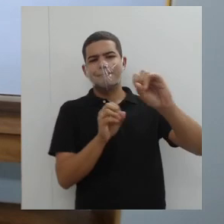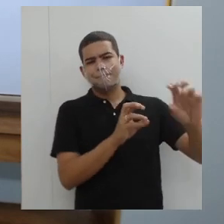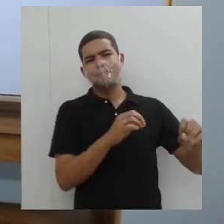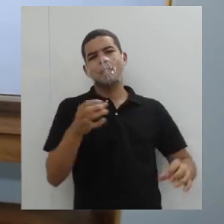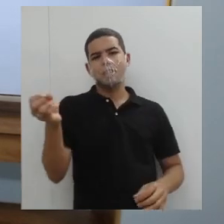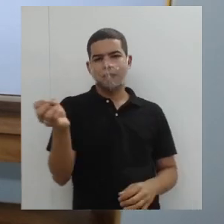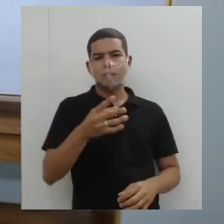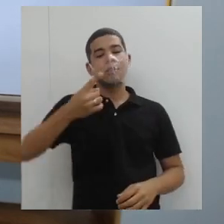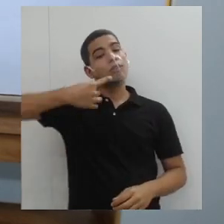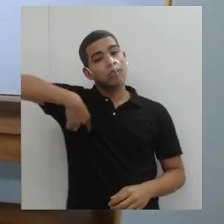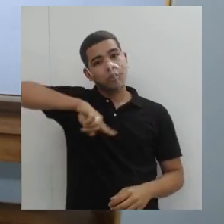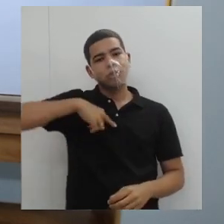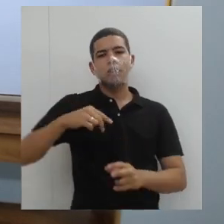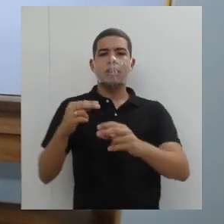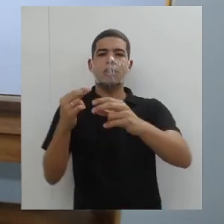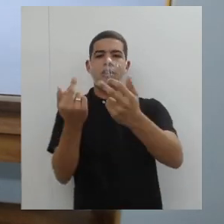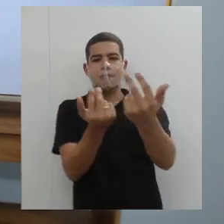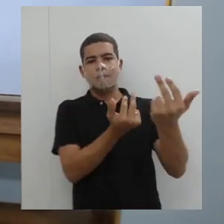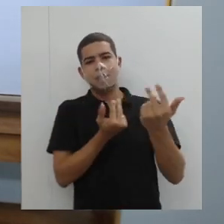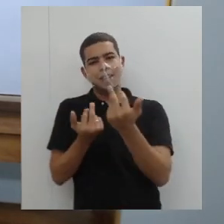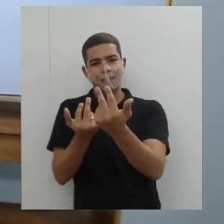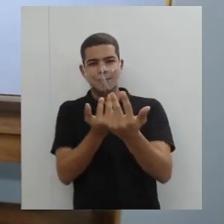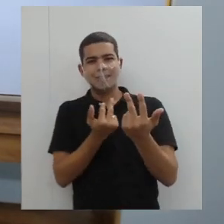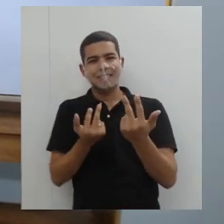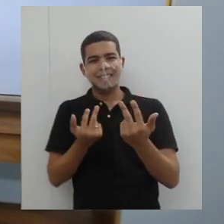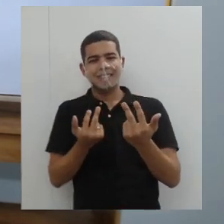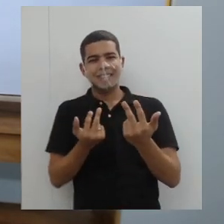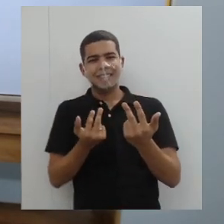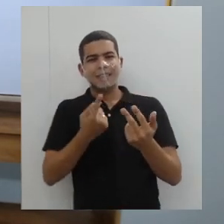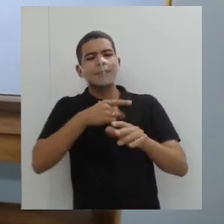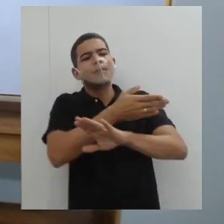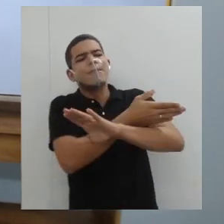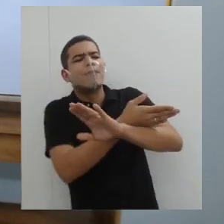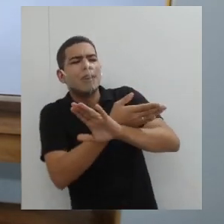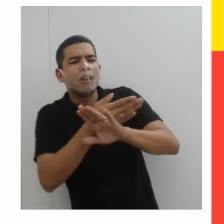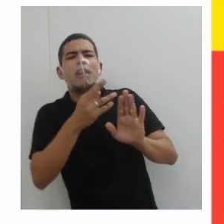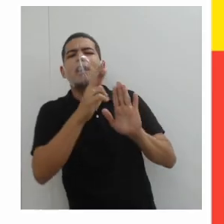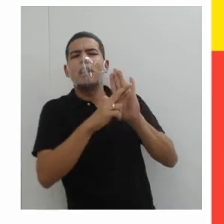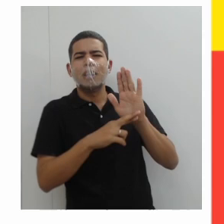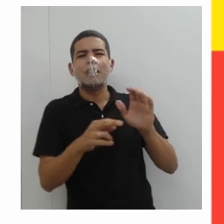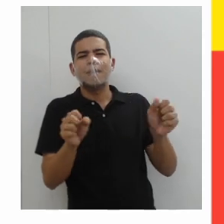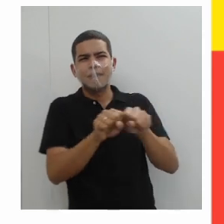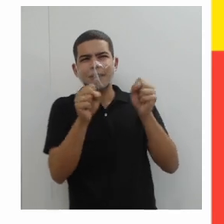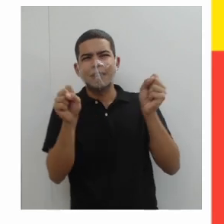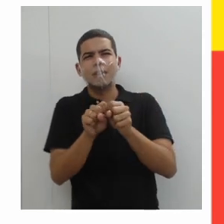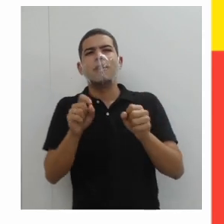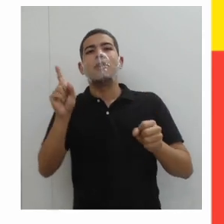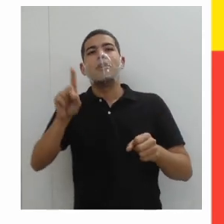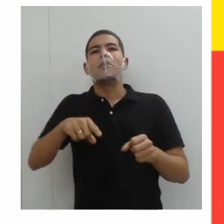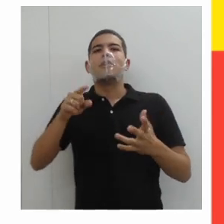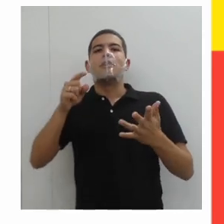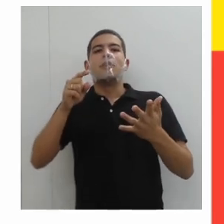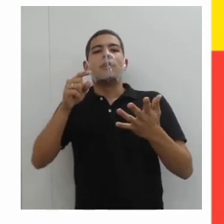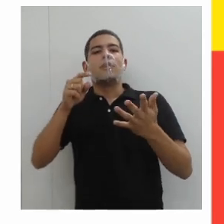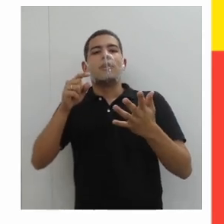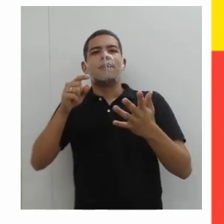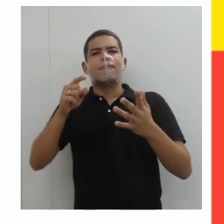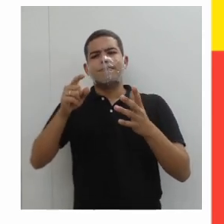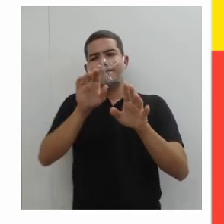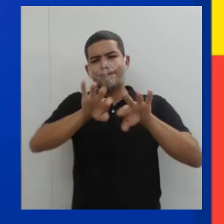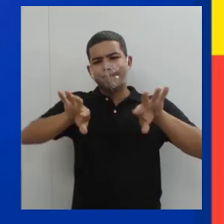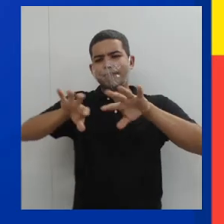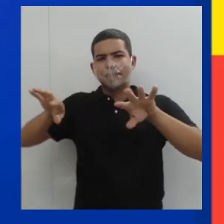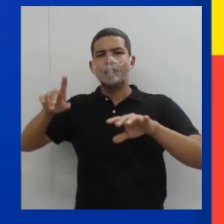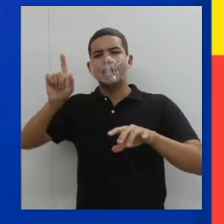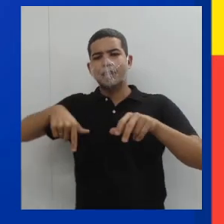nós somos iguais, tá certo? Então, quebrando o paradigma, a divisão no esporte, ela sim deve ser separada